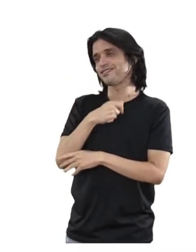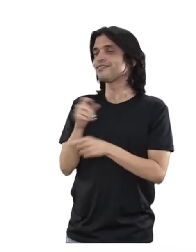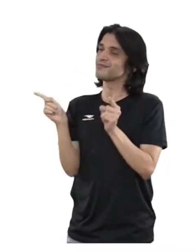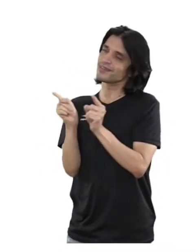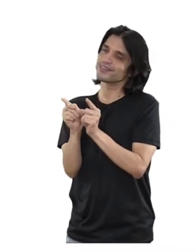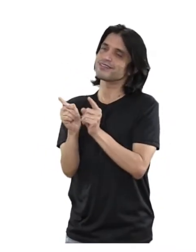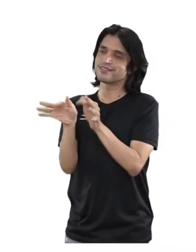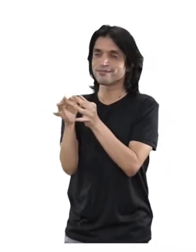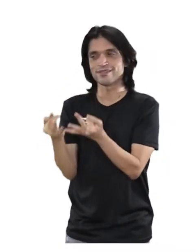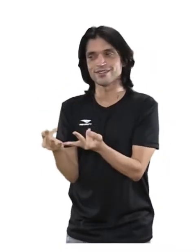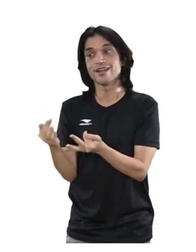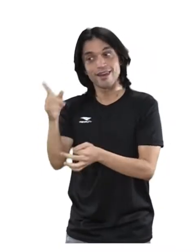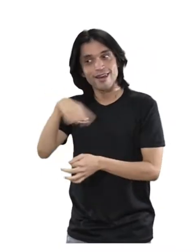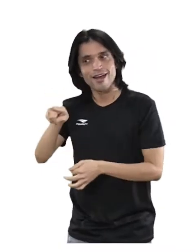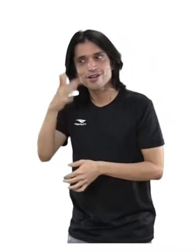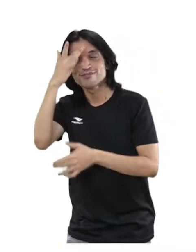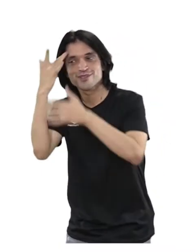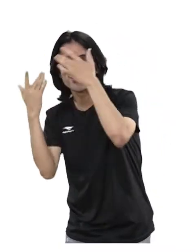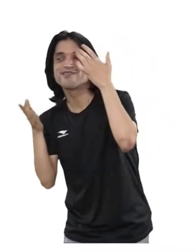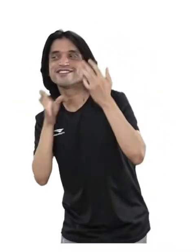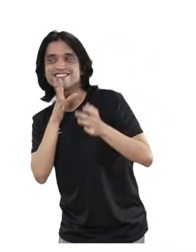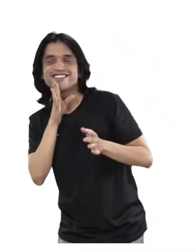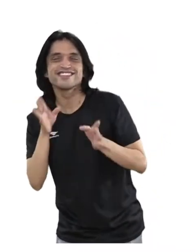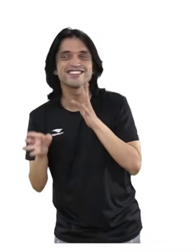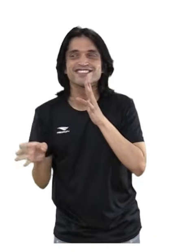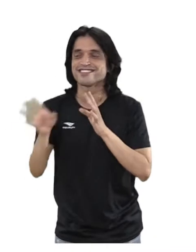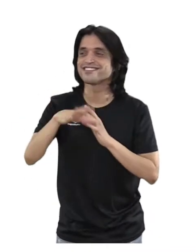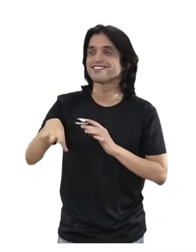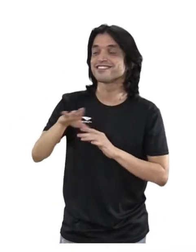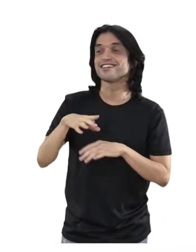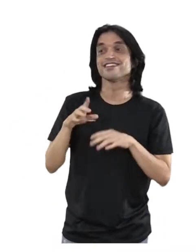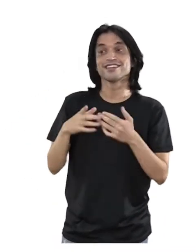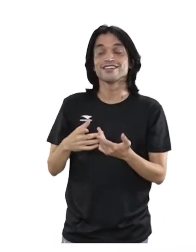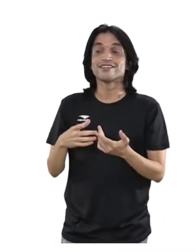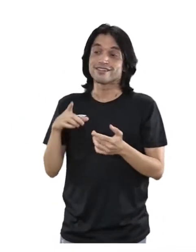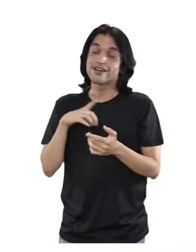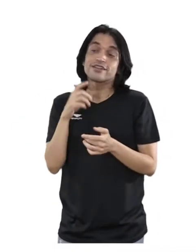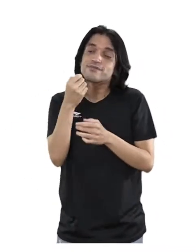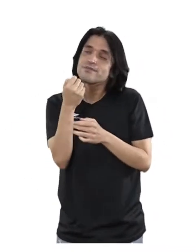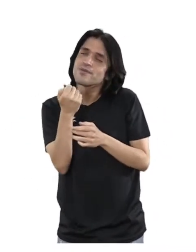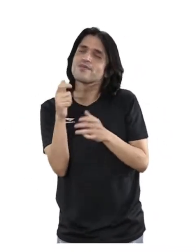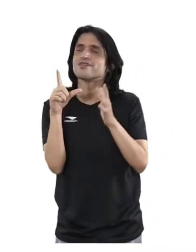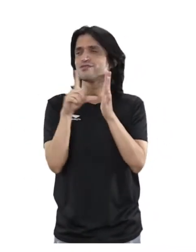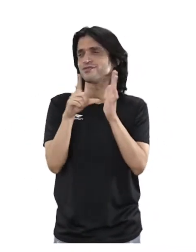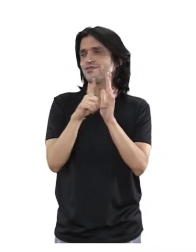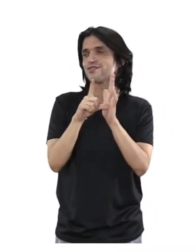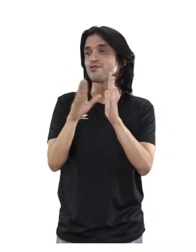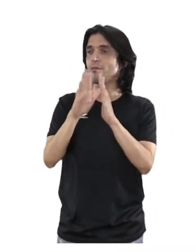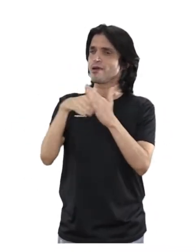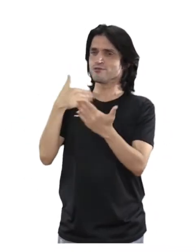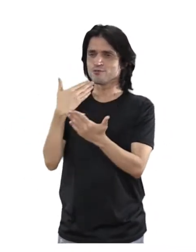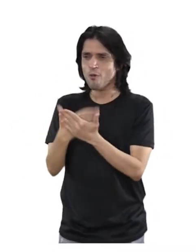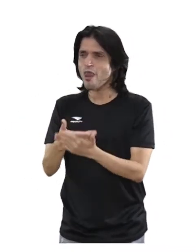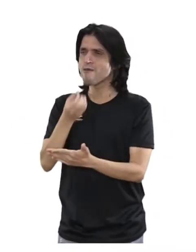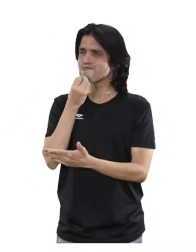todas as pessoas se conhecem. O que há na cidade se resume em praticamente algumas poucas lojas, uma escola muito boa,